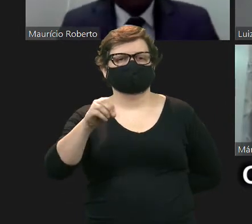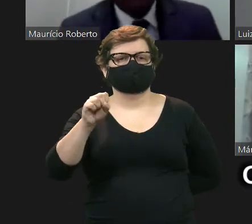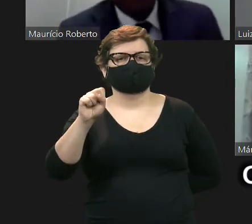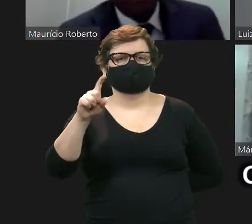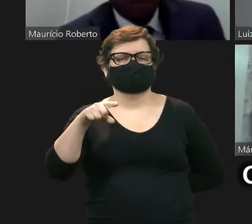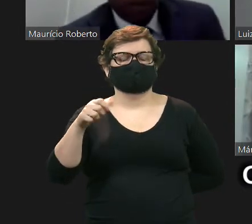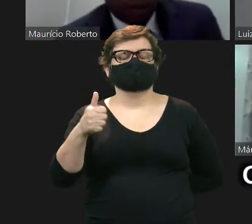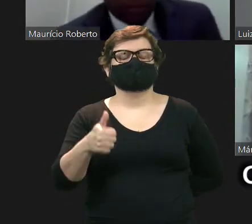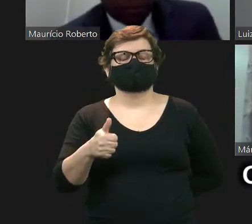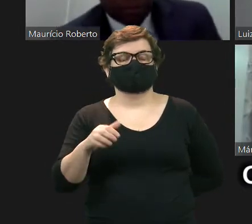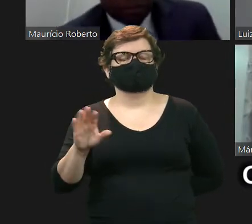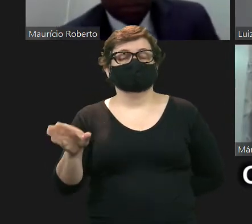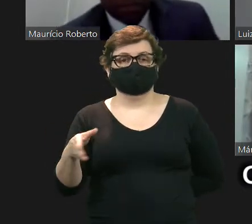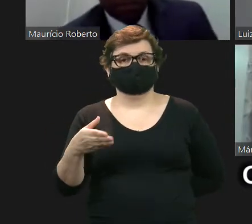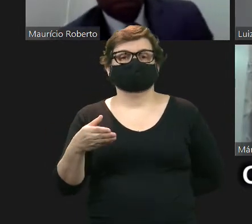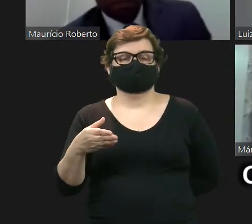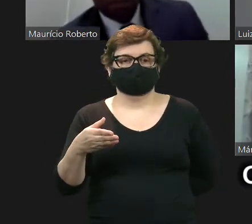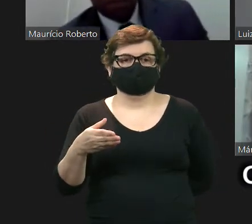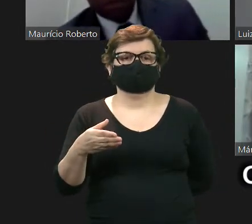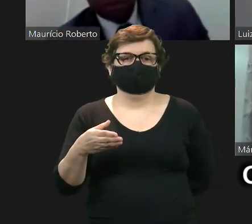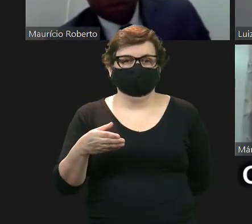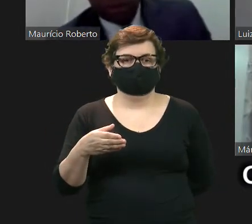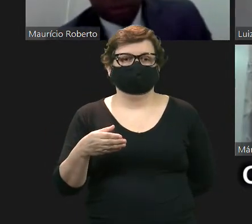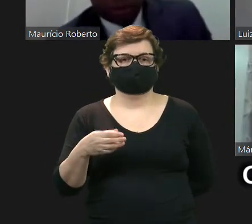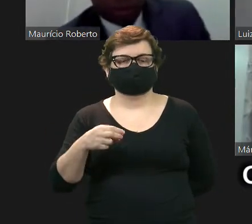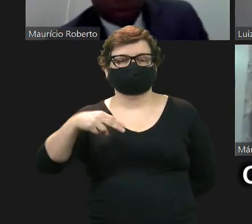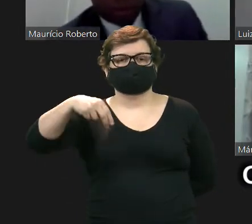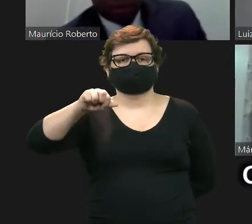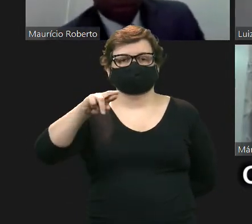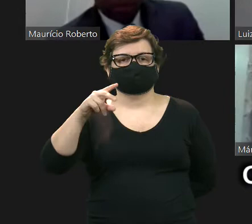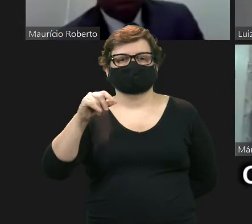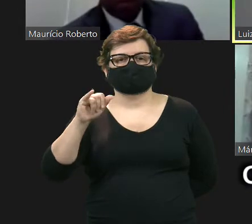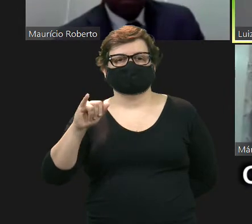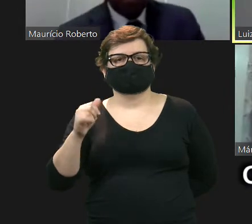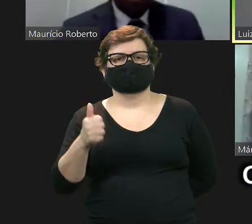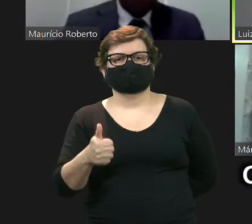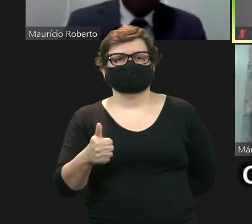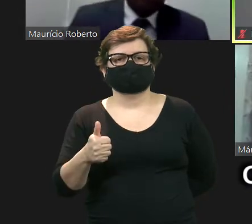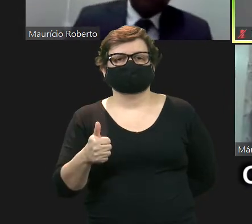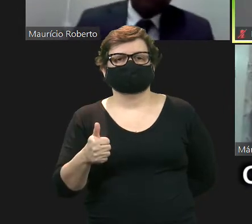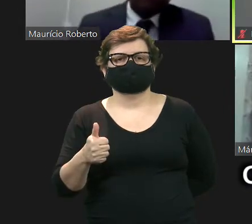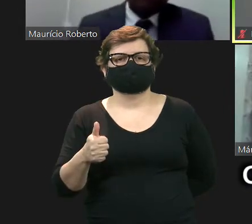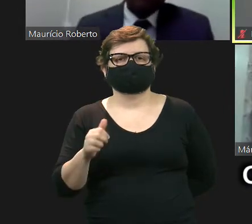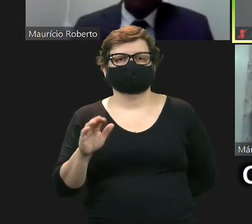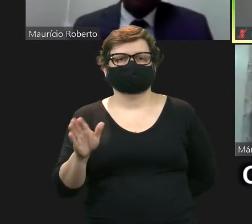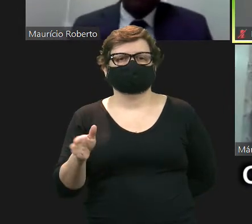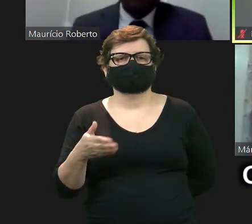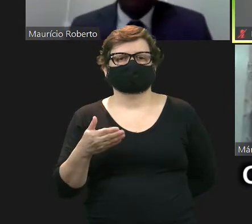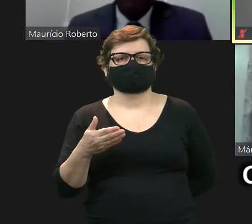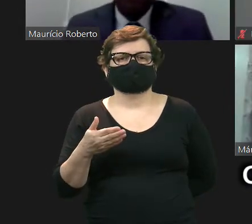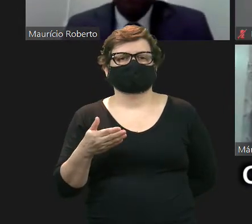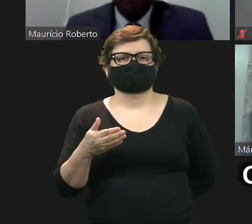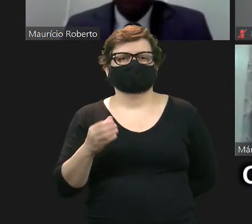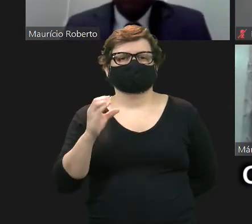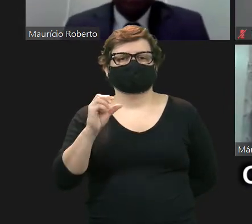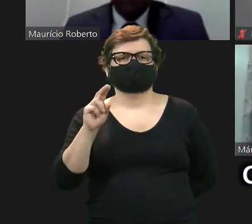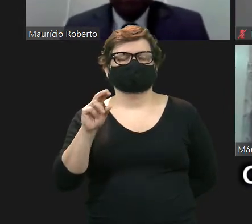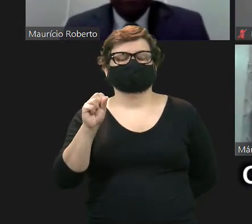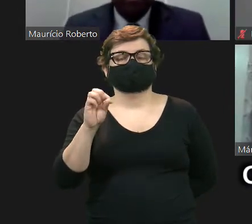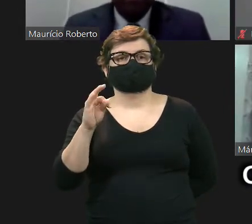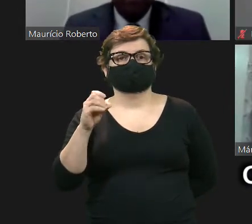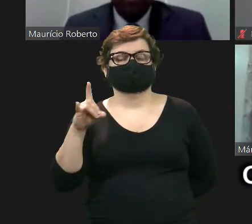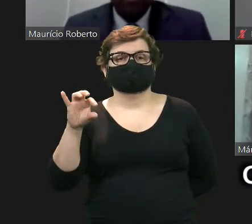Sim. Vereador Luiz Eduardo Nardi. Sim. Vereador Marcos Custódio. Sim.